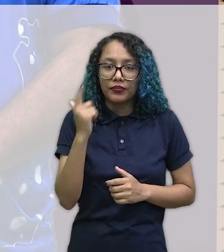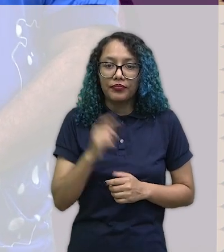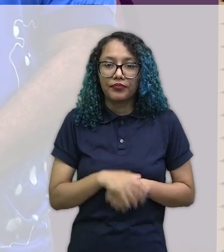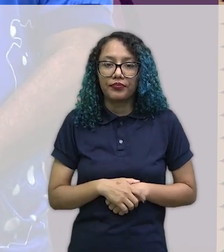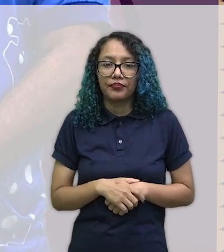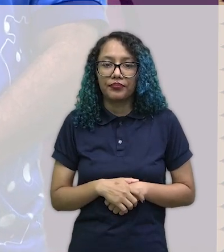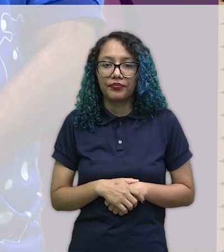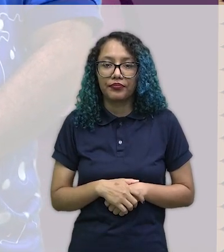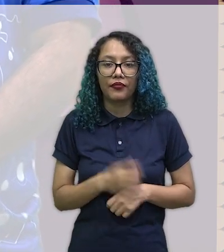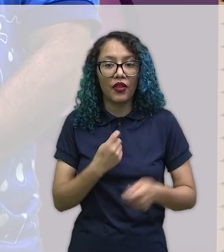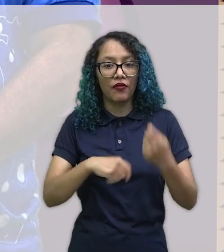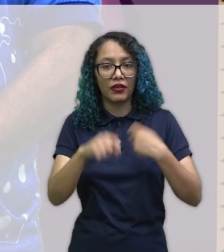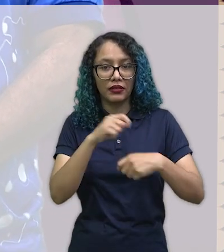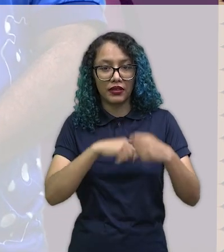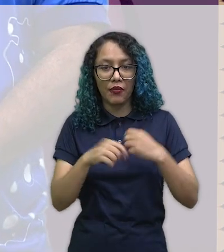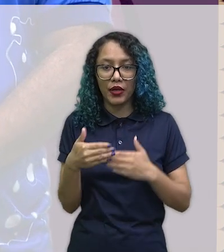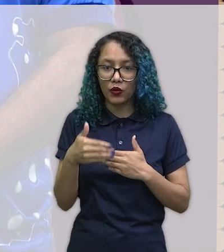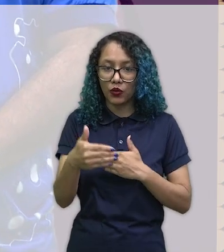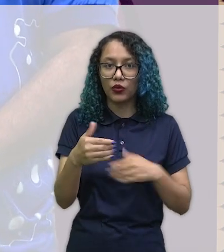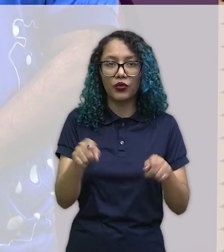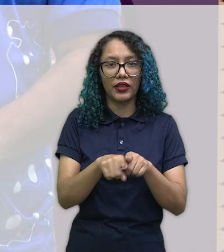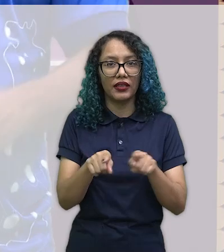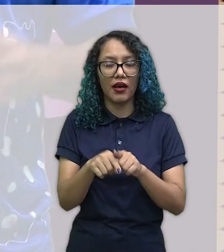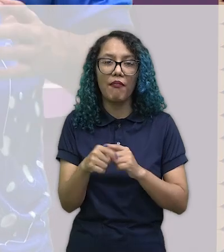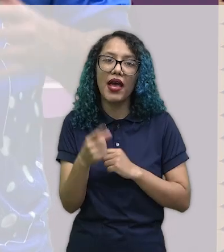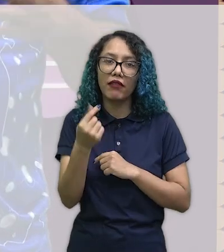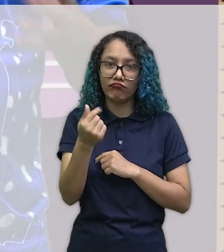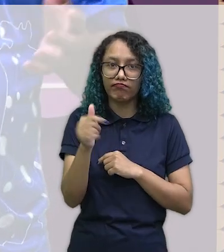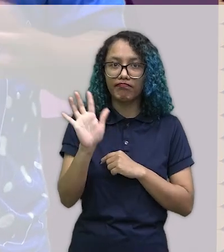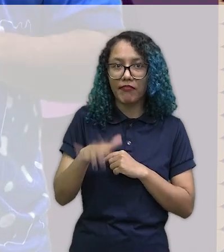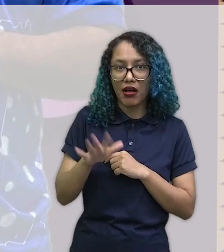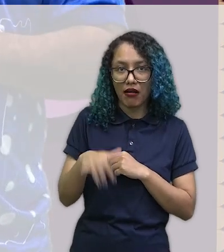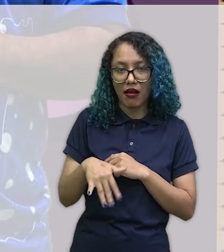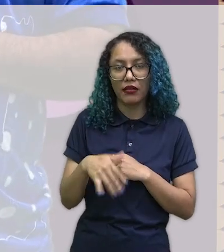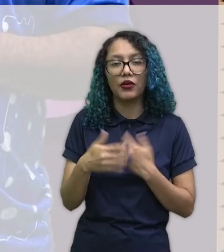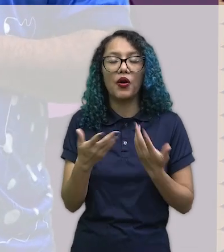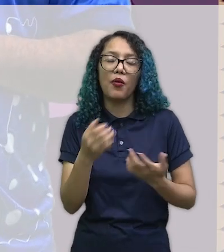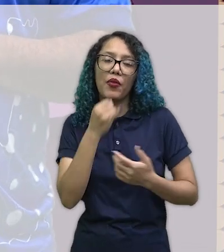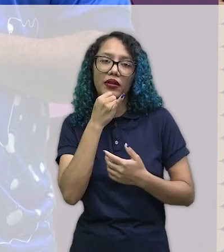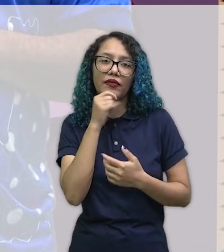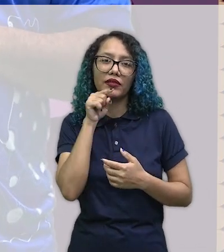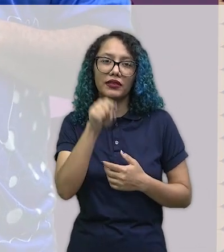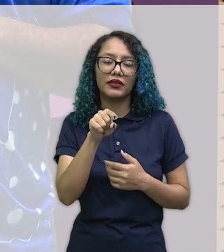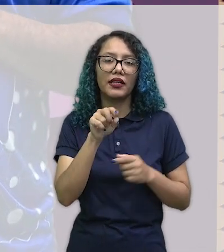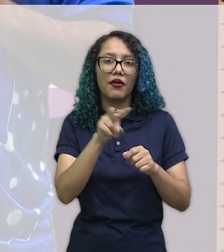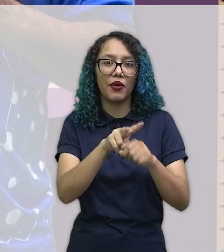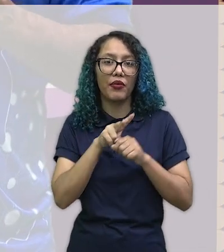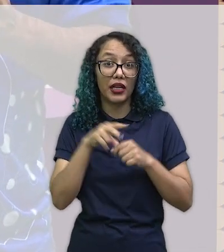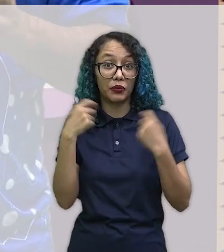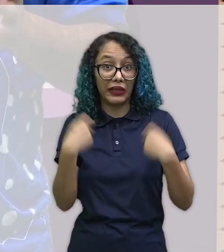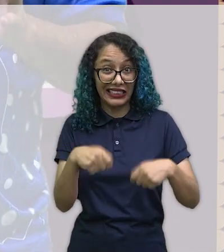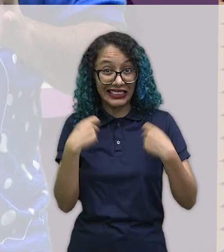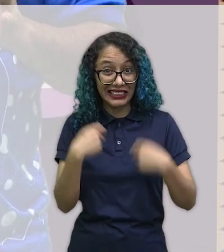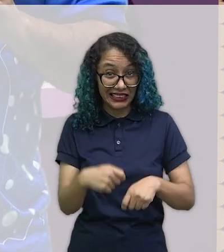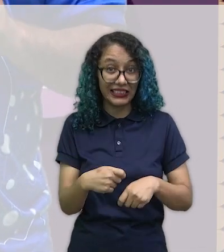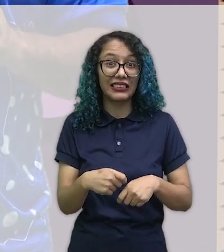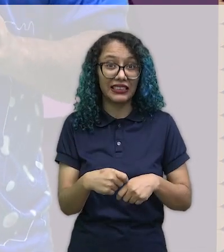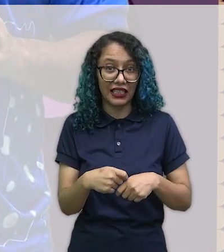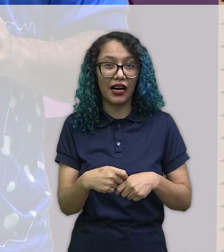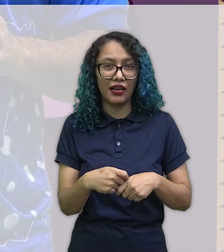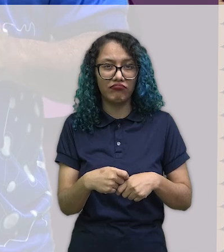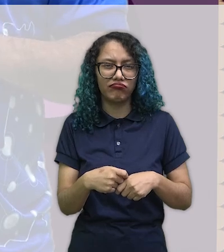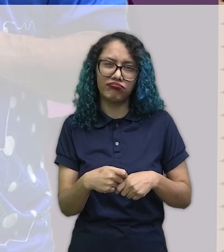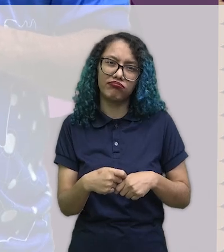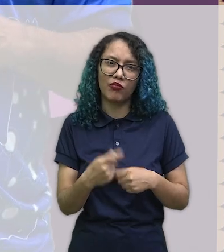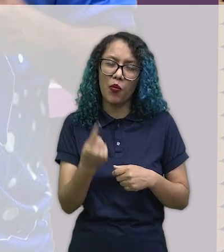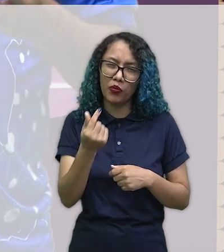Financiamento mais curtos e de menor valor. Como eu te falei agora há pouco, vamos supor que de repente você precisa de um empréstimo de um valor